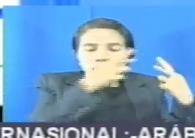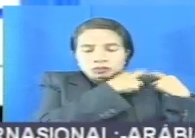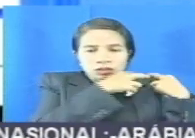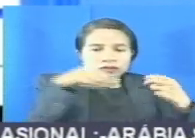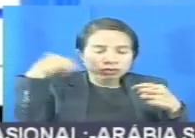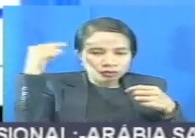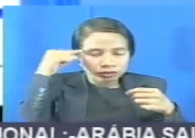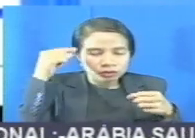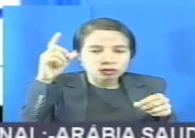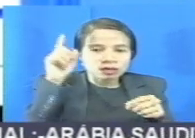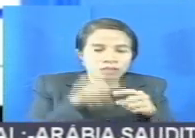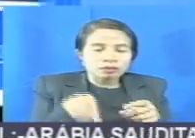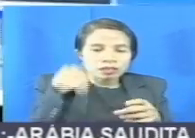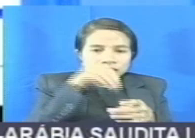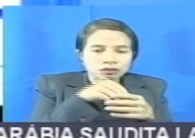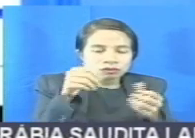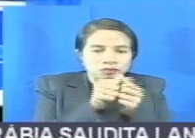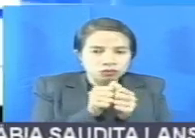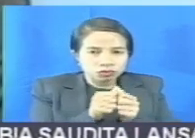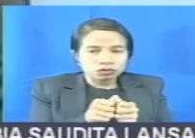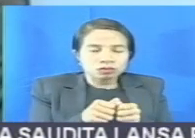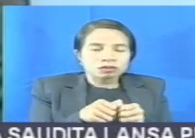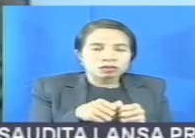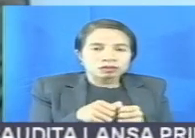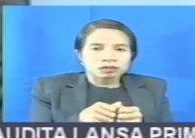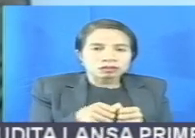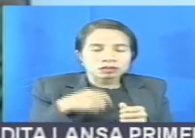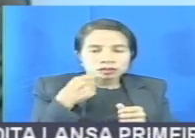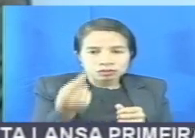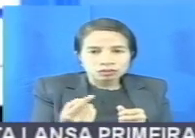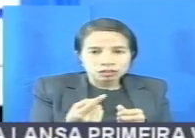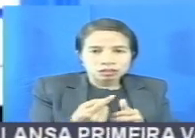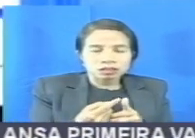tama né, mais a política. Mas a tua autoridade cata que a